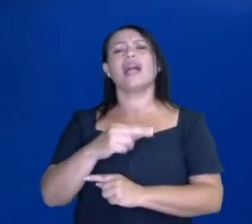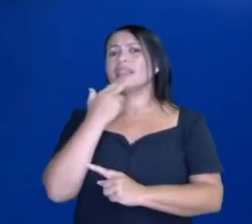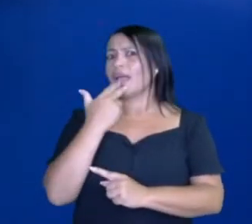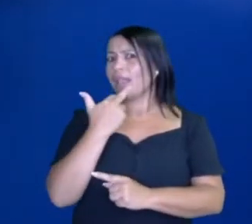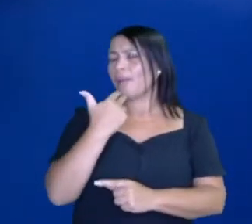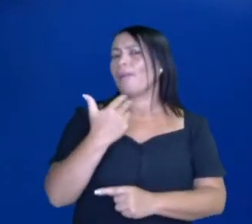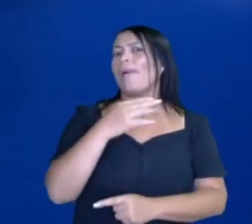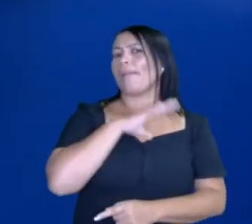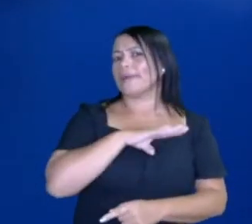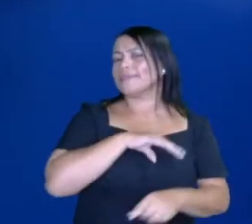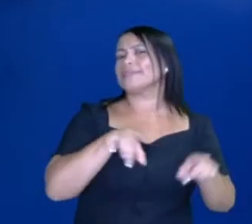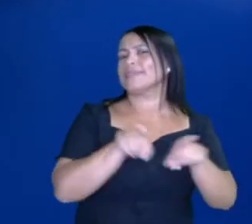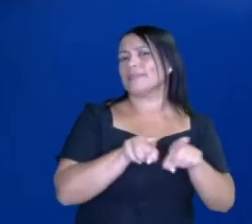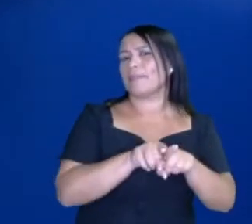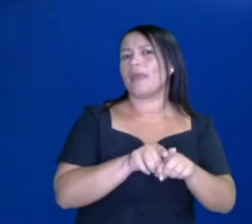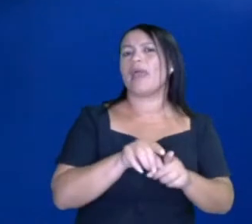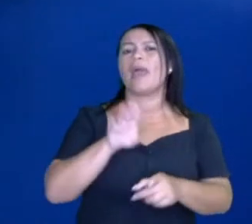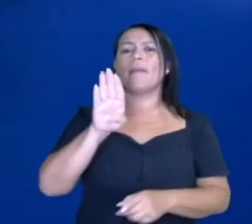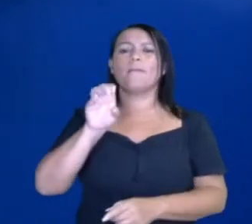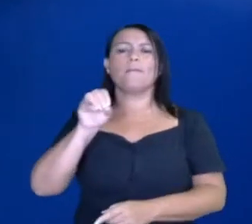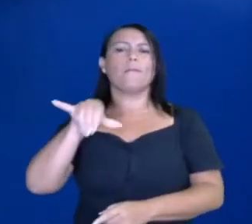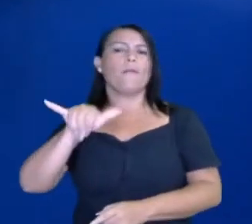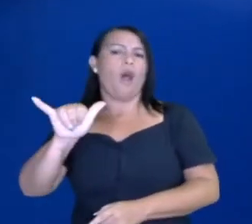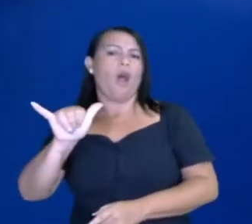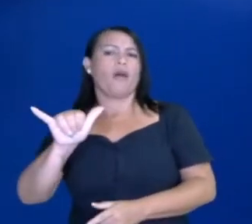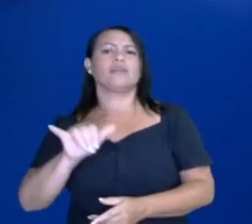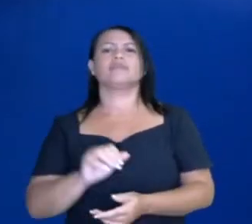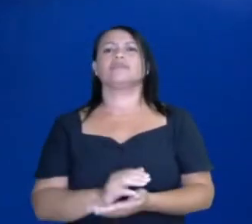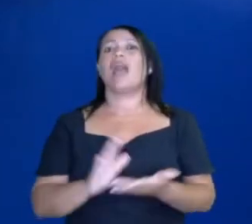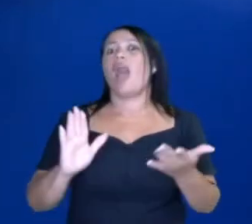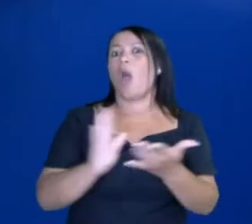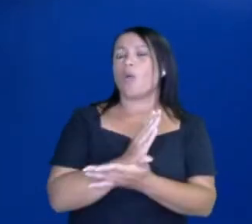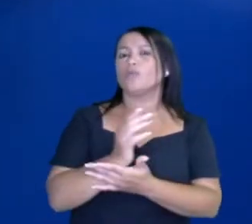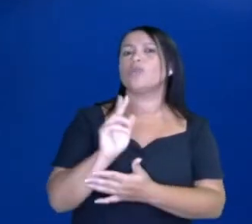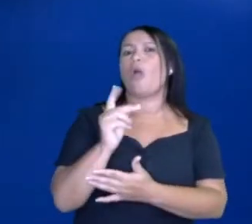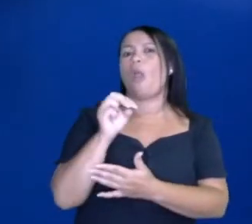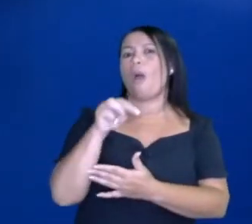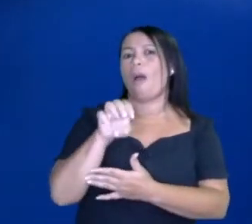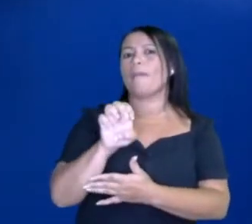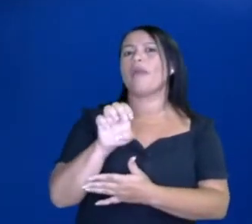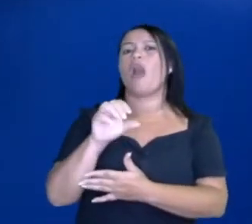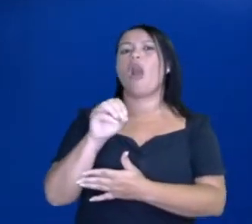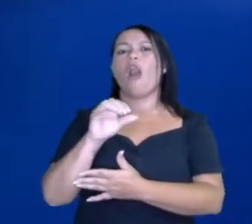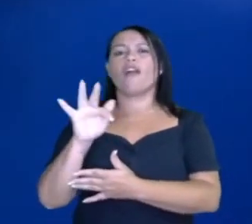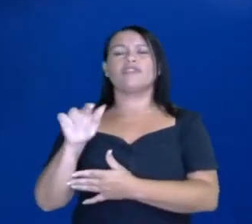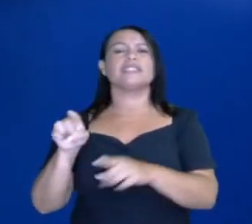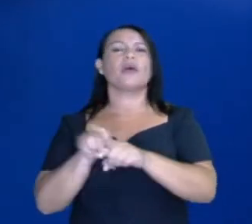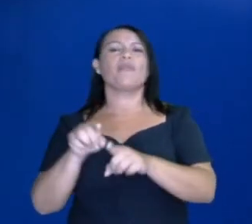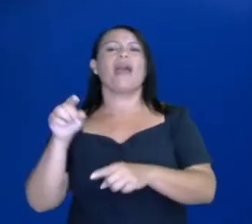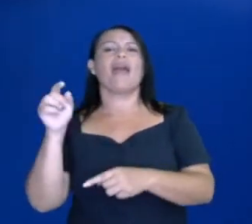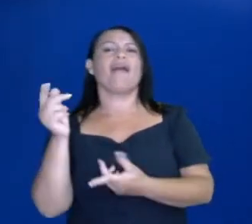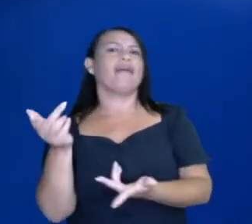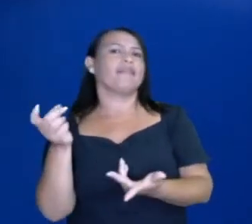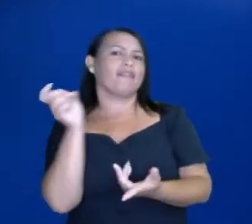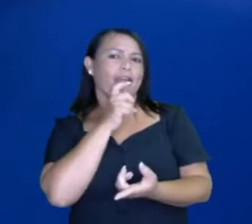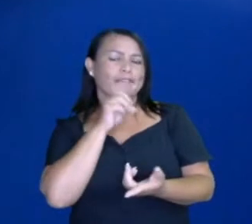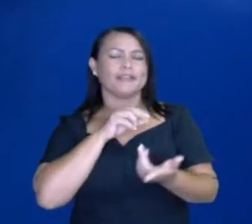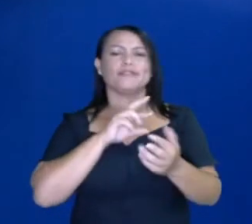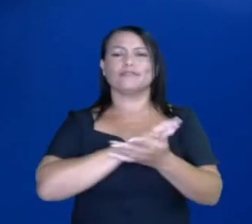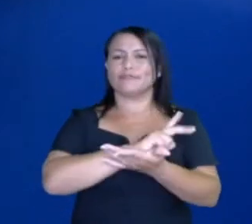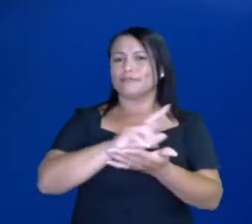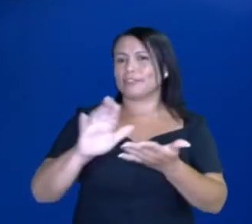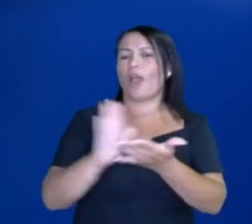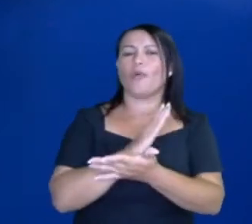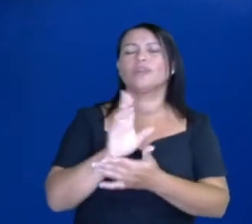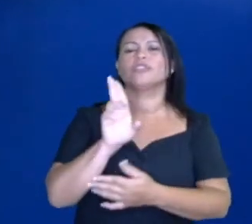língua portuguesa. Boy, home office, fake news, ketchup, essas palavras